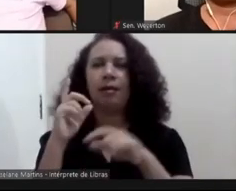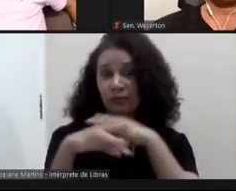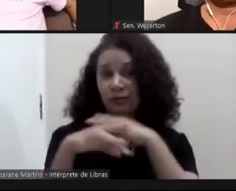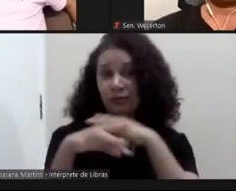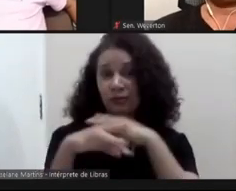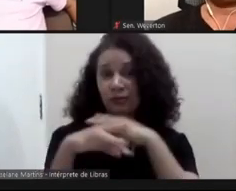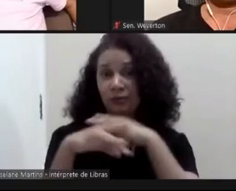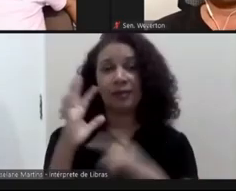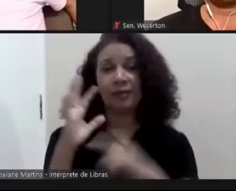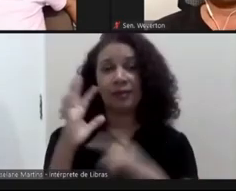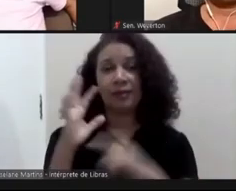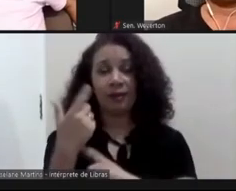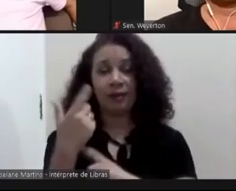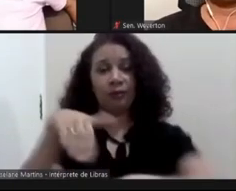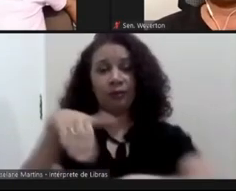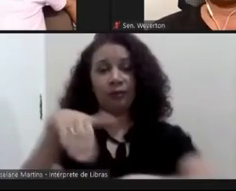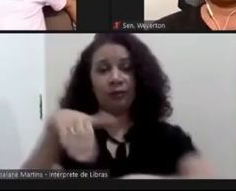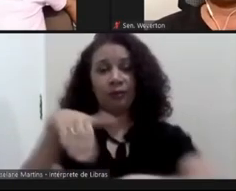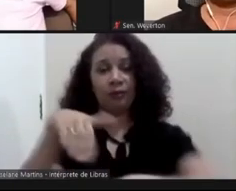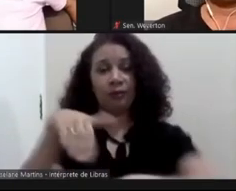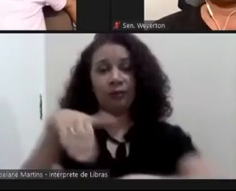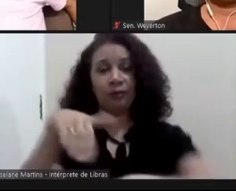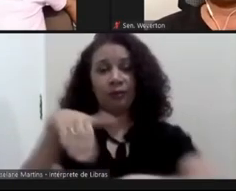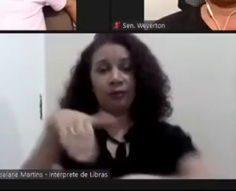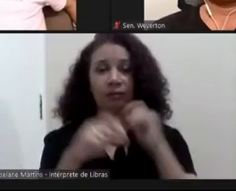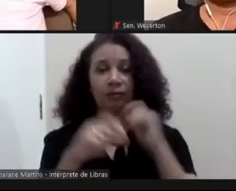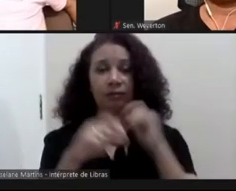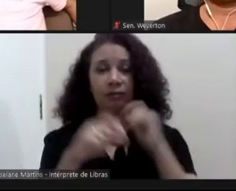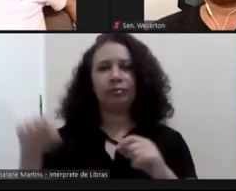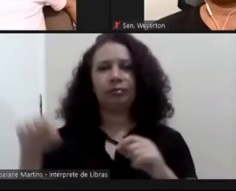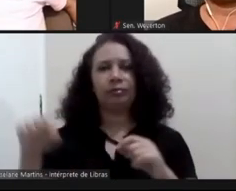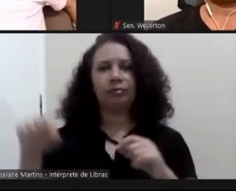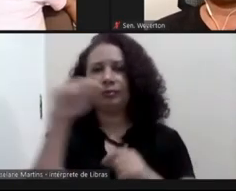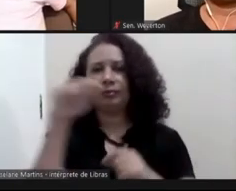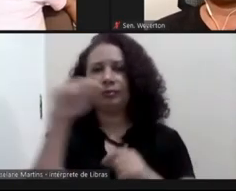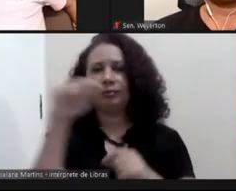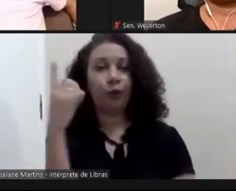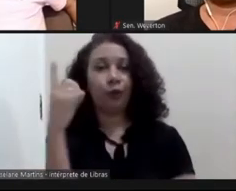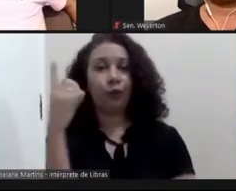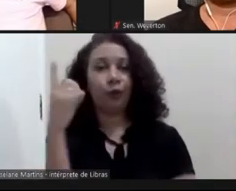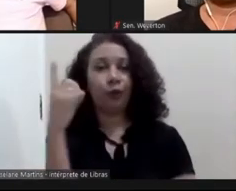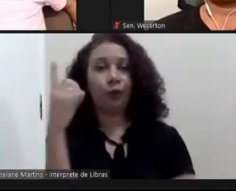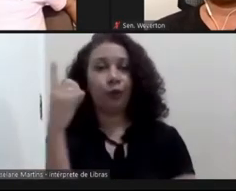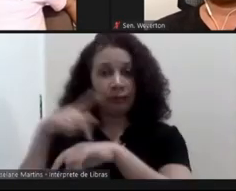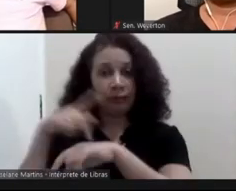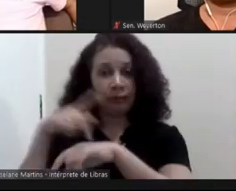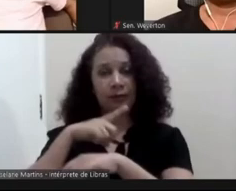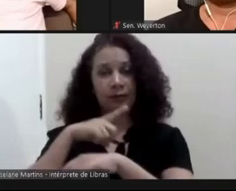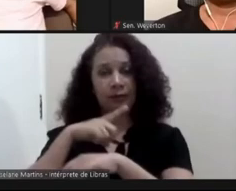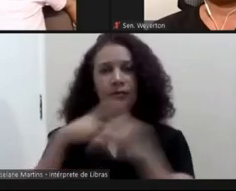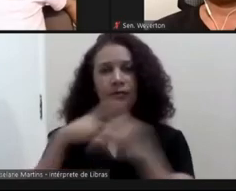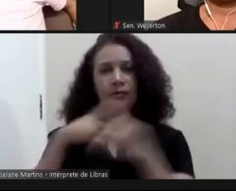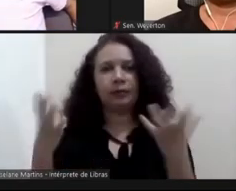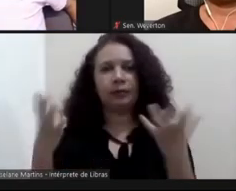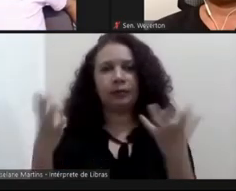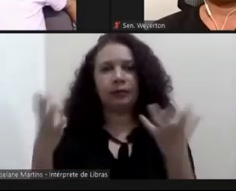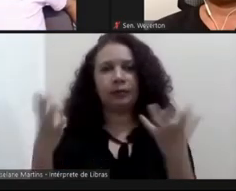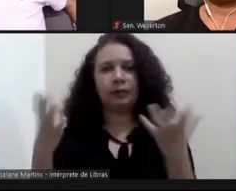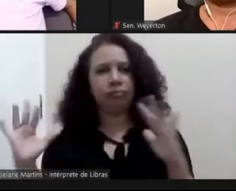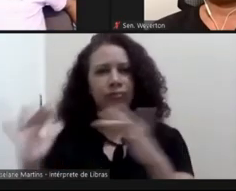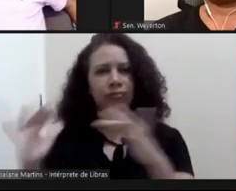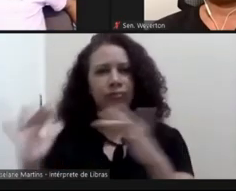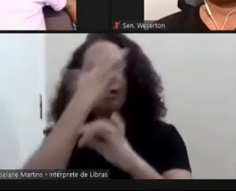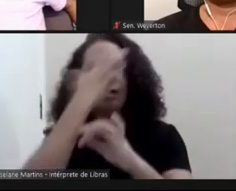mostra de artes visuais e literatura lá na Praça Deodoro, foi a coisa mais linda, mas a gente queria mais gente perto, mais gente